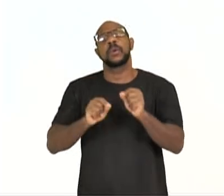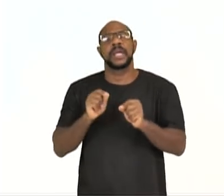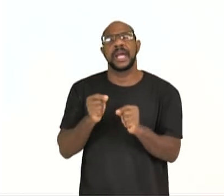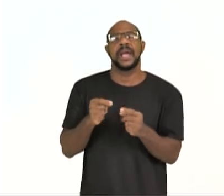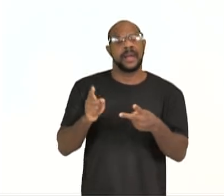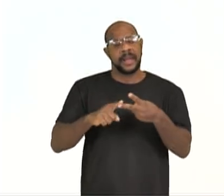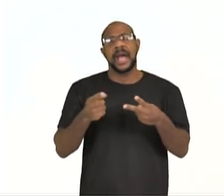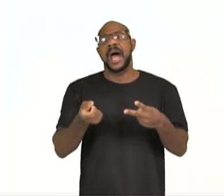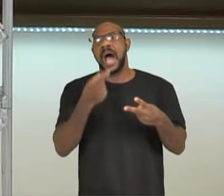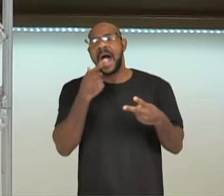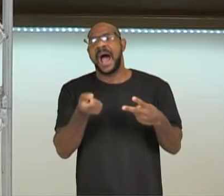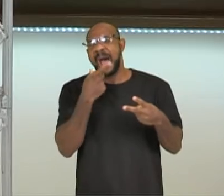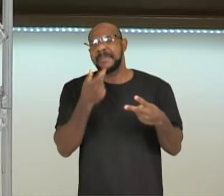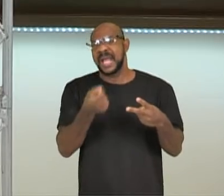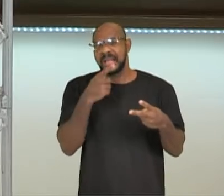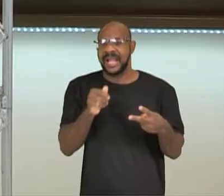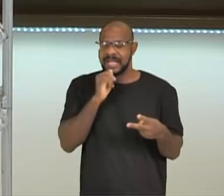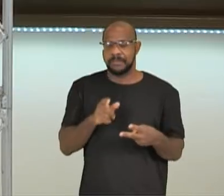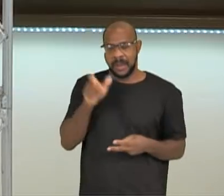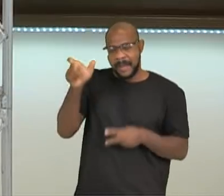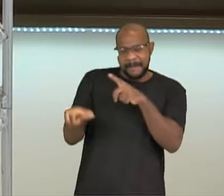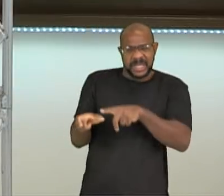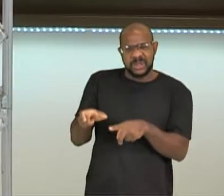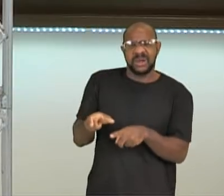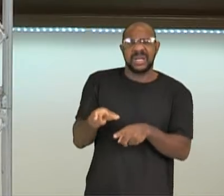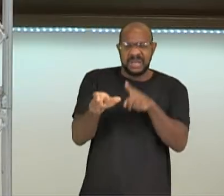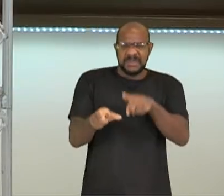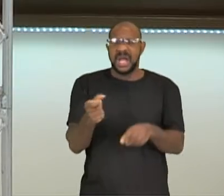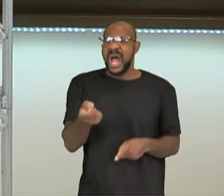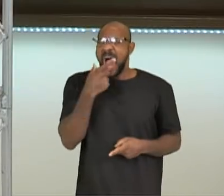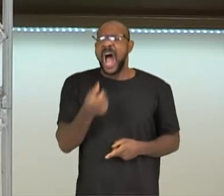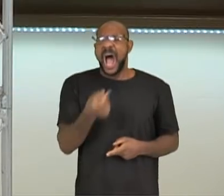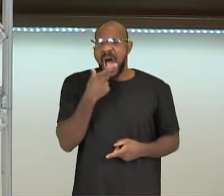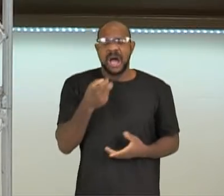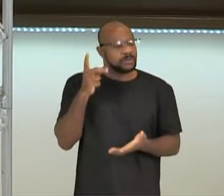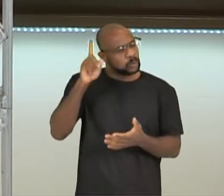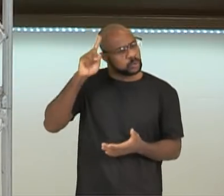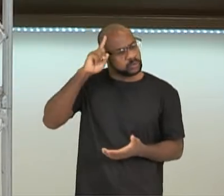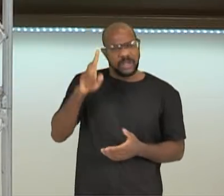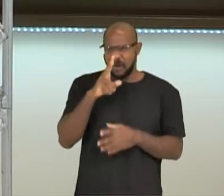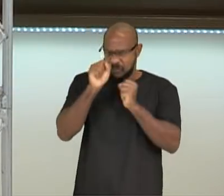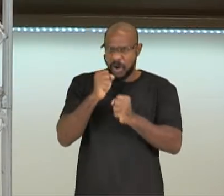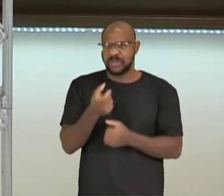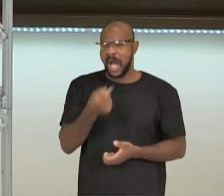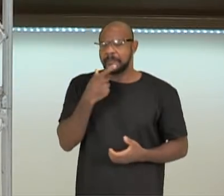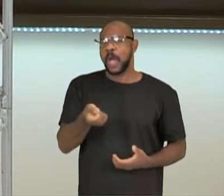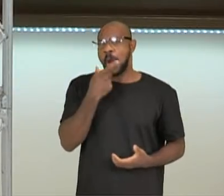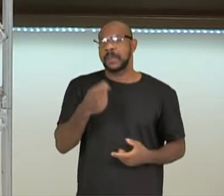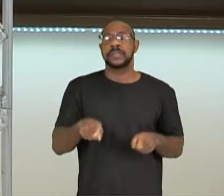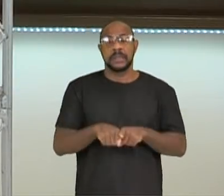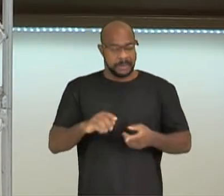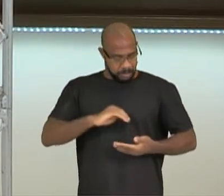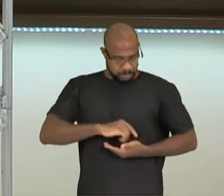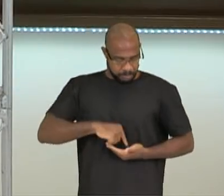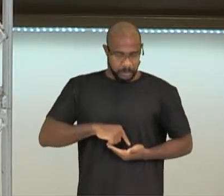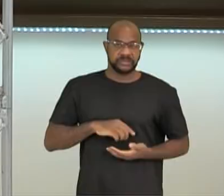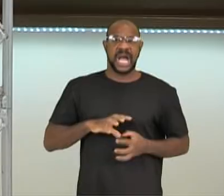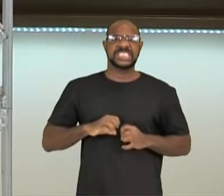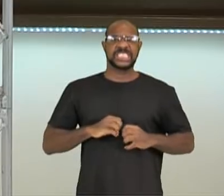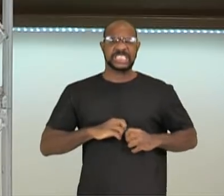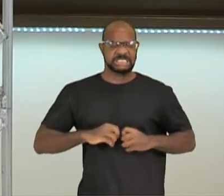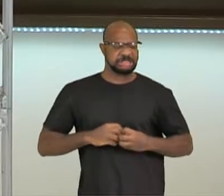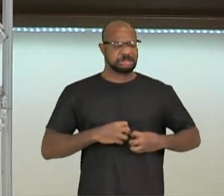que toma muitos remédios, os medicamentos são fortes, eles podem comprometer as paredes estomacais,